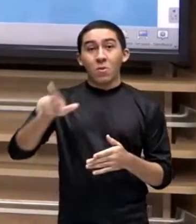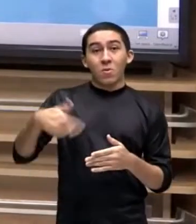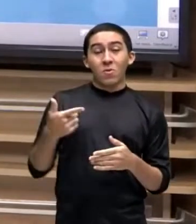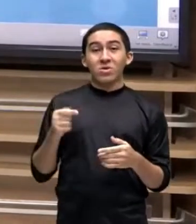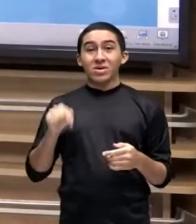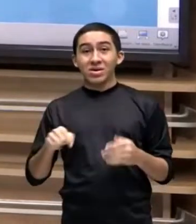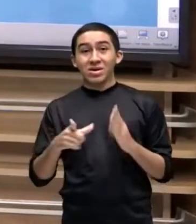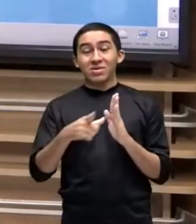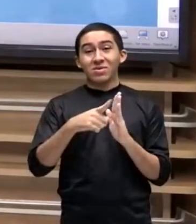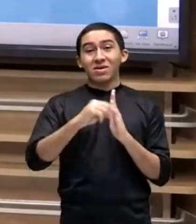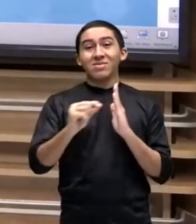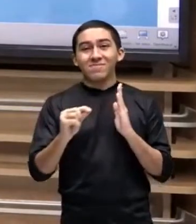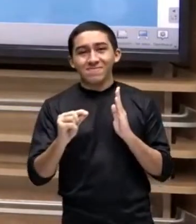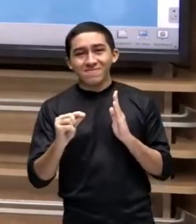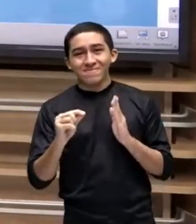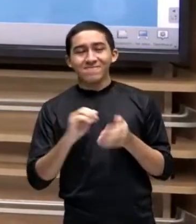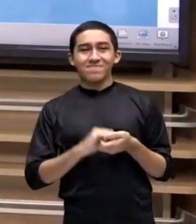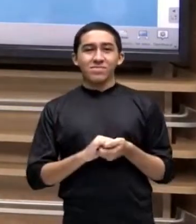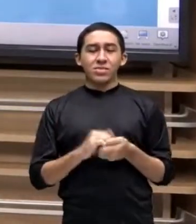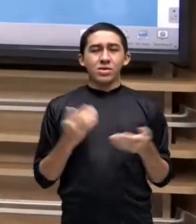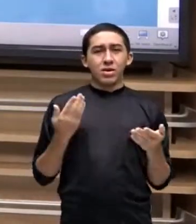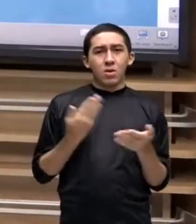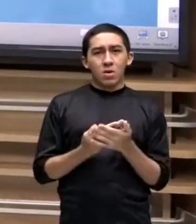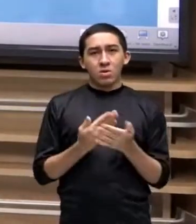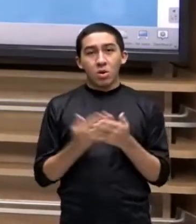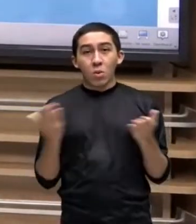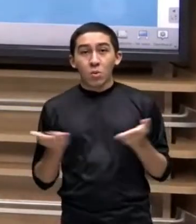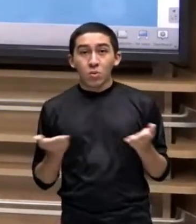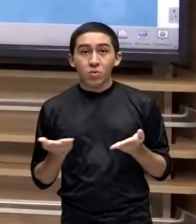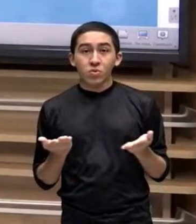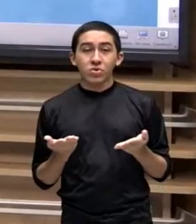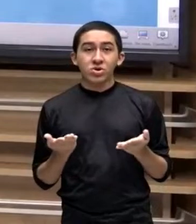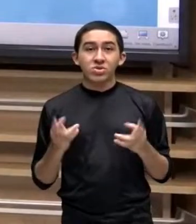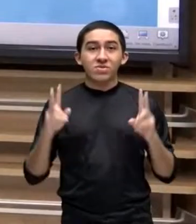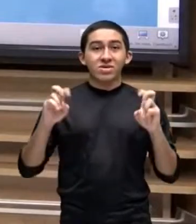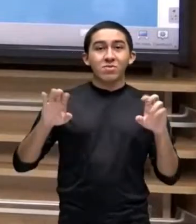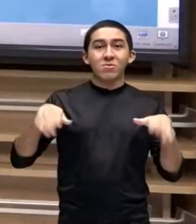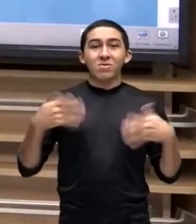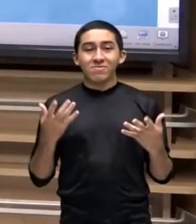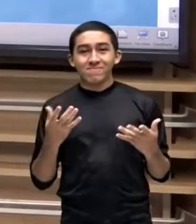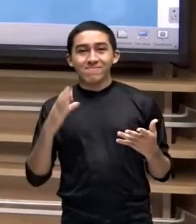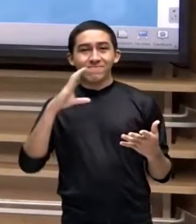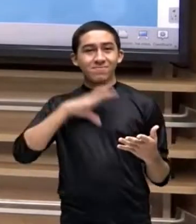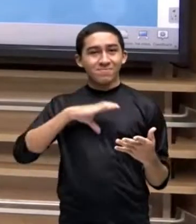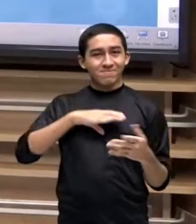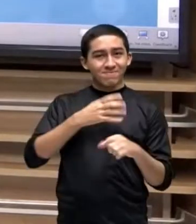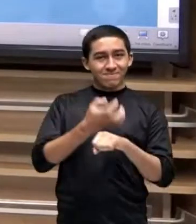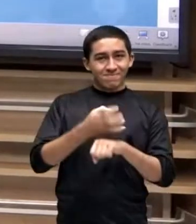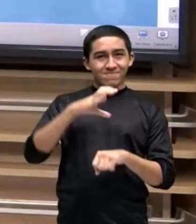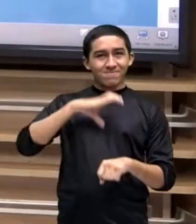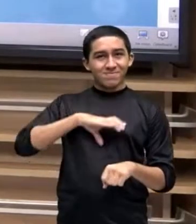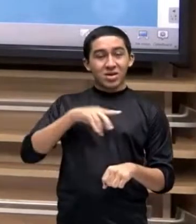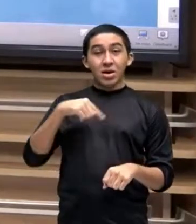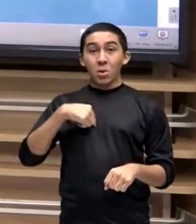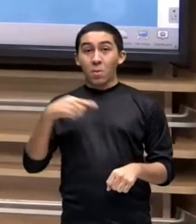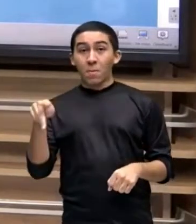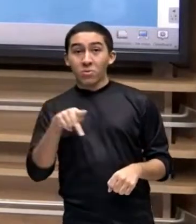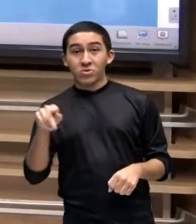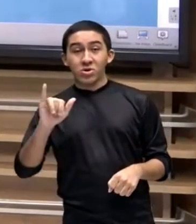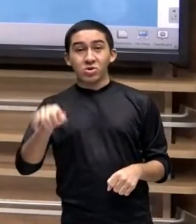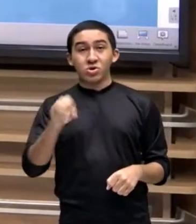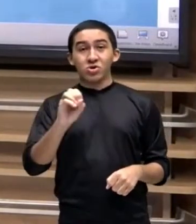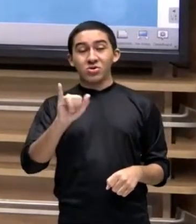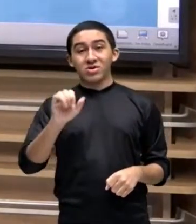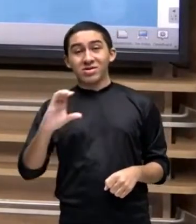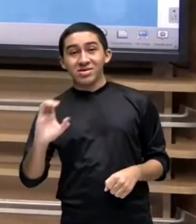em Casa. No caso da aula de hoje, nós vamos ter língua portuguesa e eu sou a professora Joyce Martins, por isso me